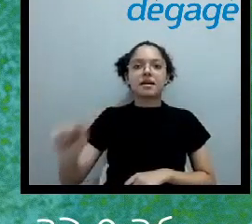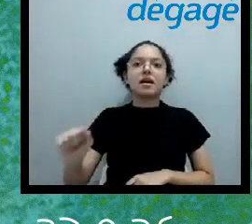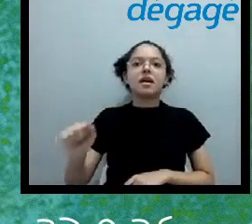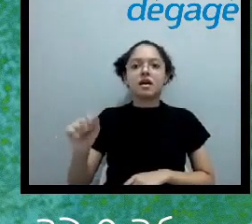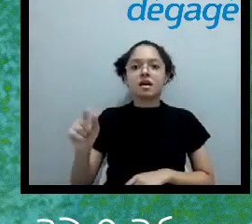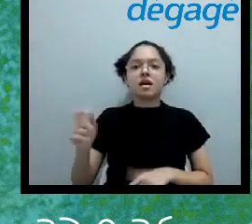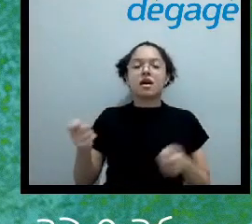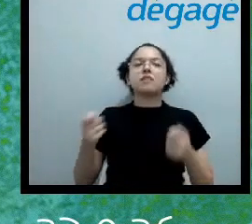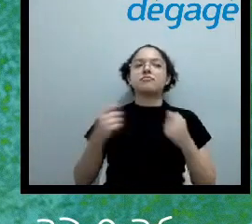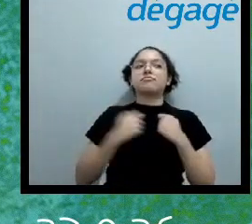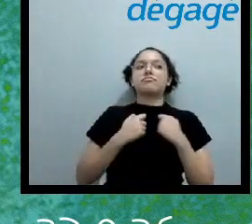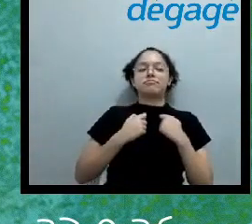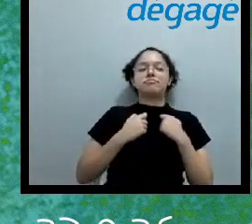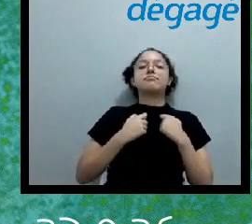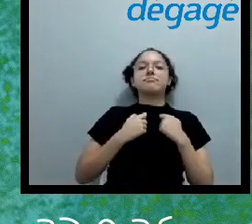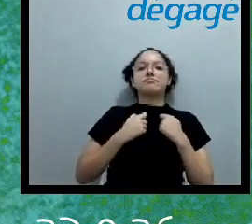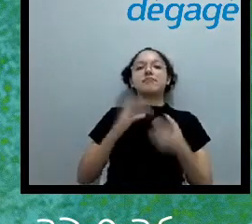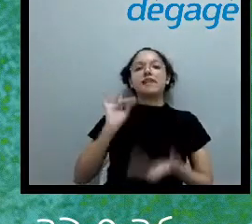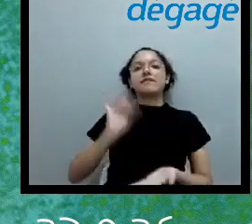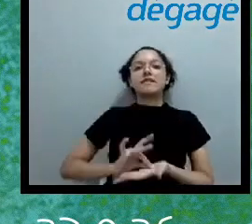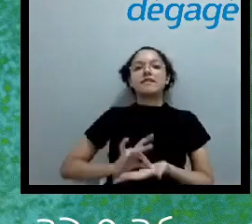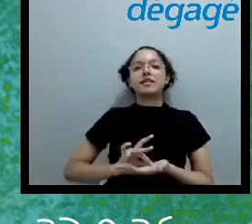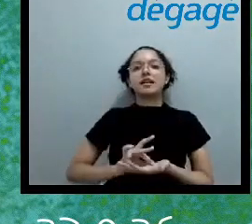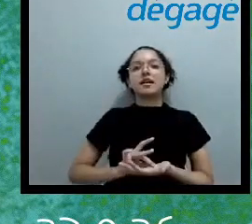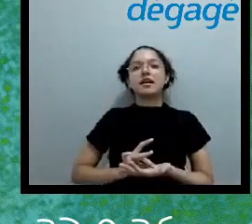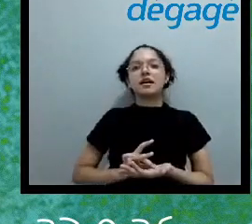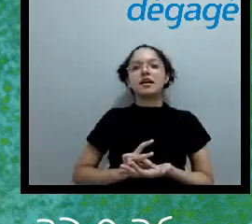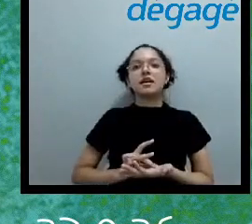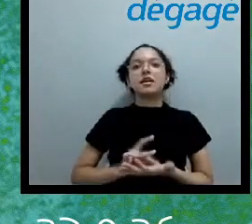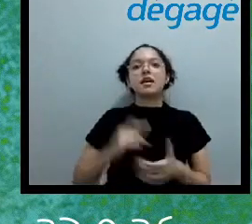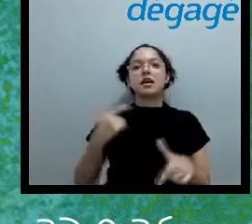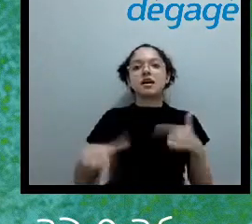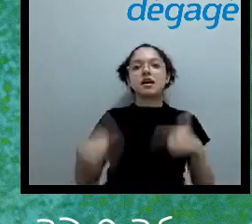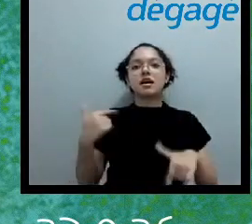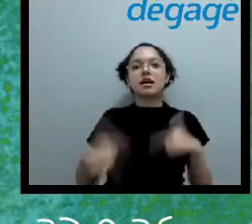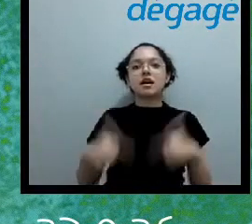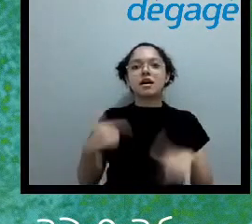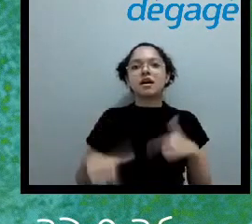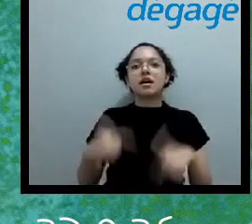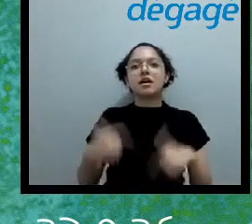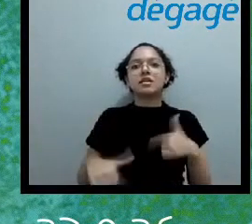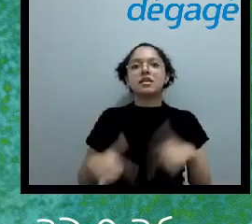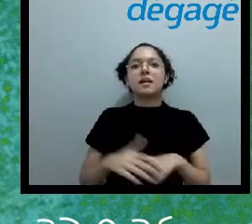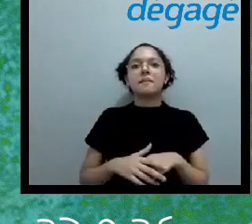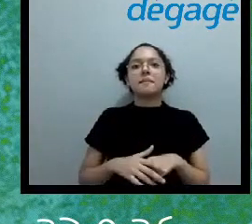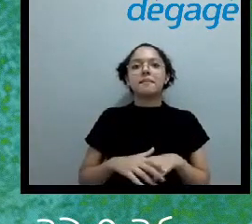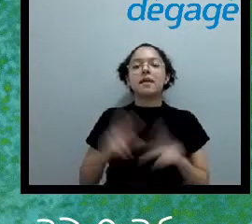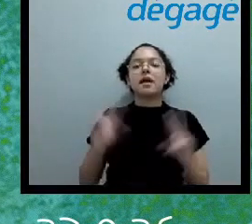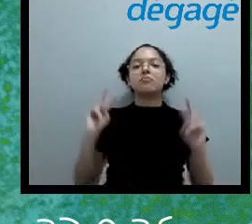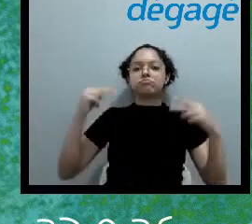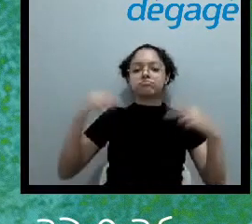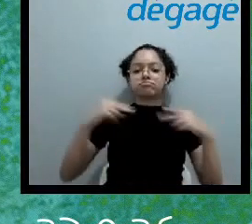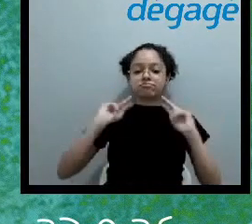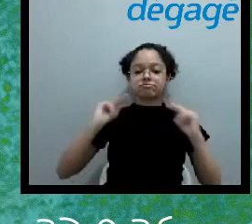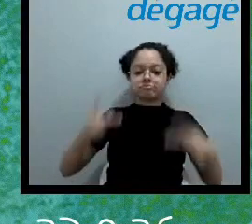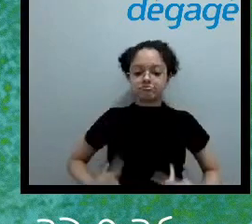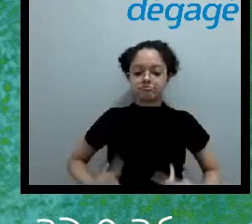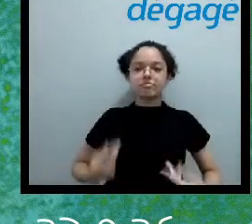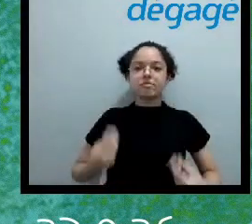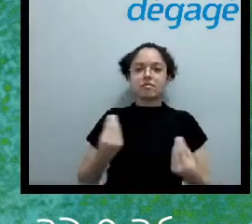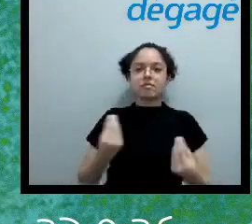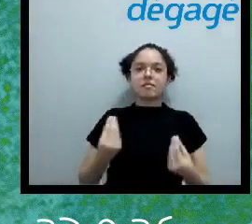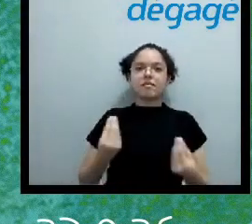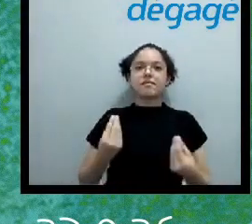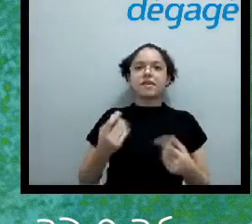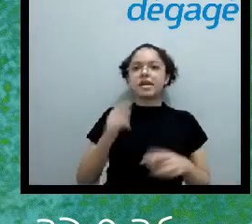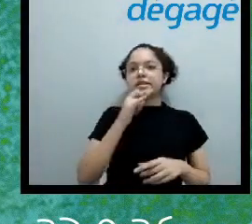me contempla muito também. Entender que é um trabalho que trabalhou o ego, né? O trabalhar no circulando trabalhou muito meu ego.